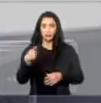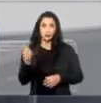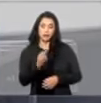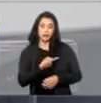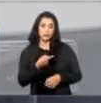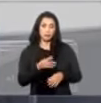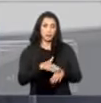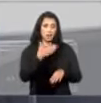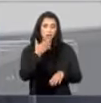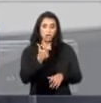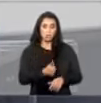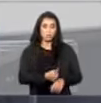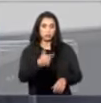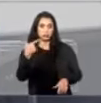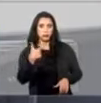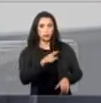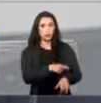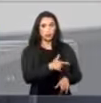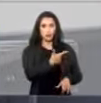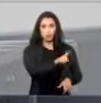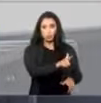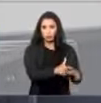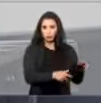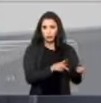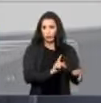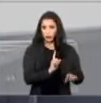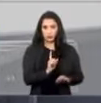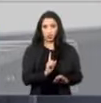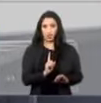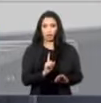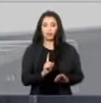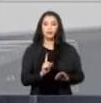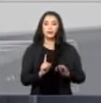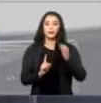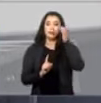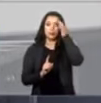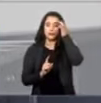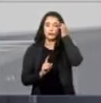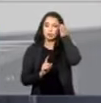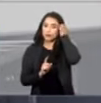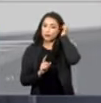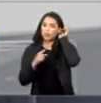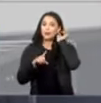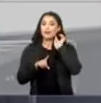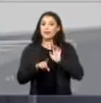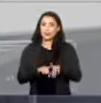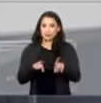de jeito algum, mas quero dizer que temos, sim, algo único,